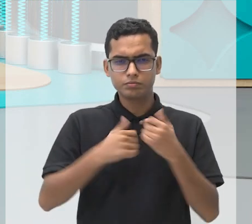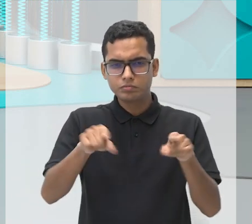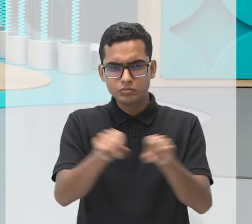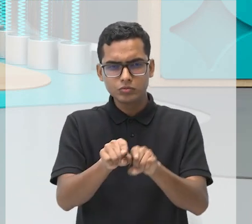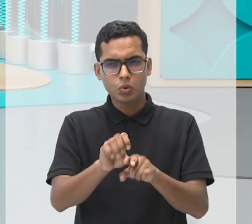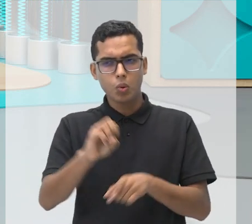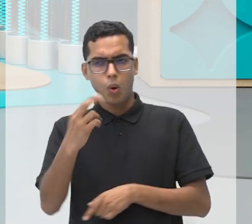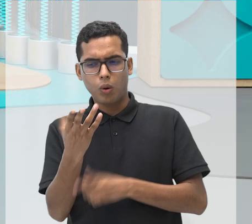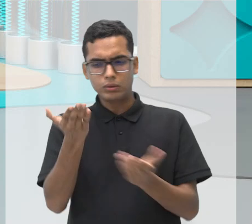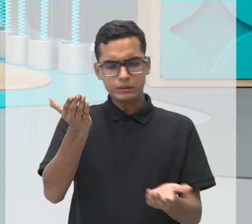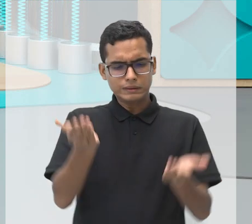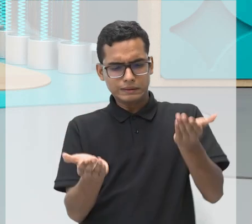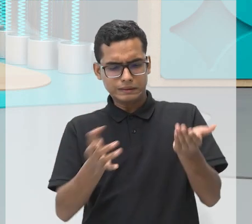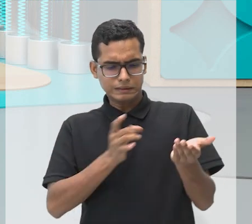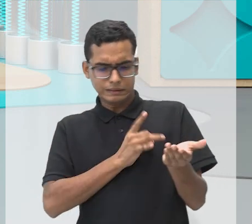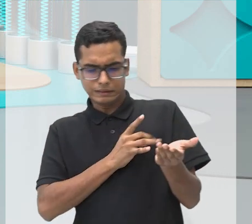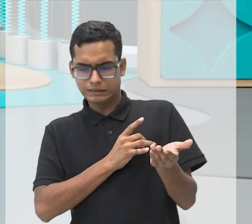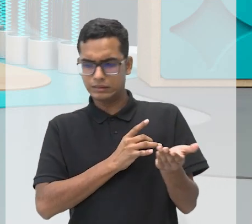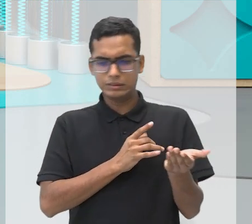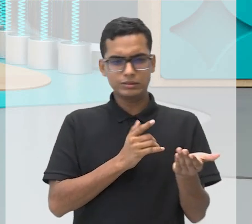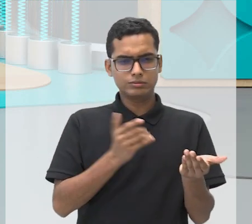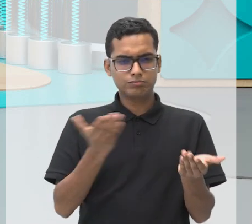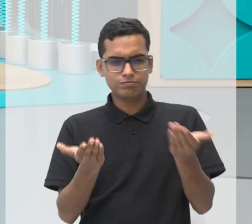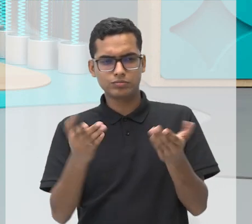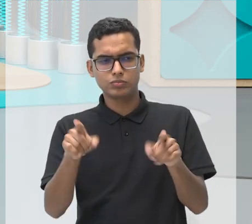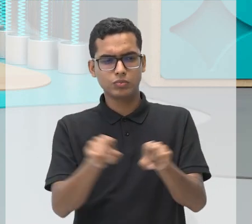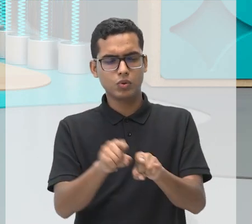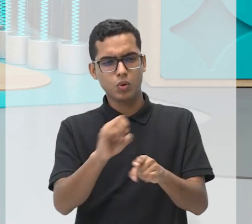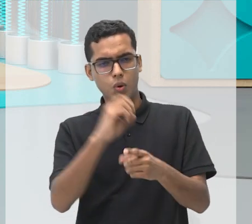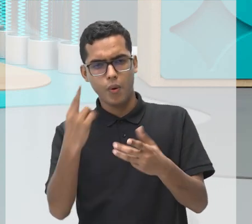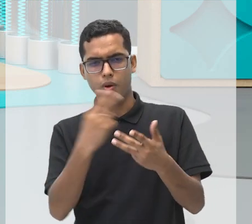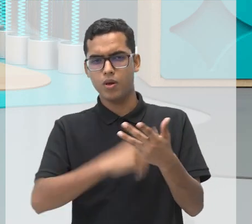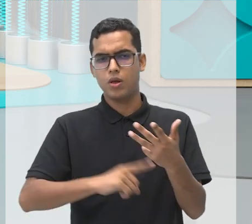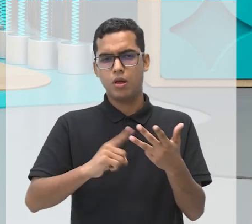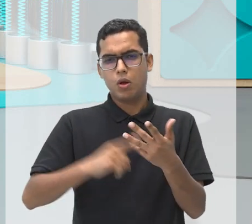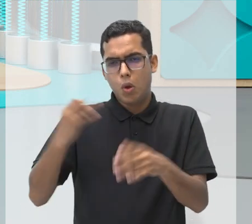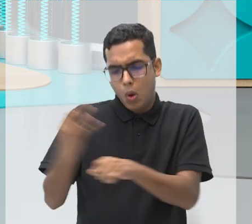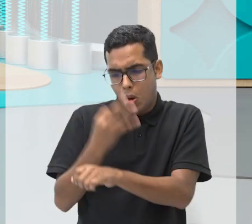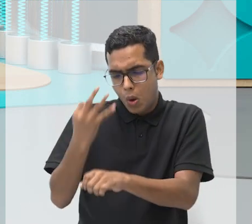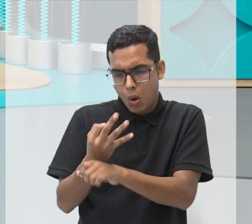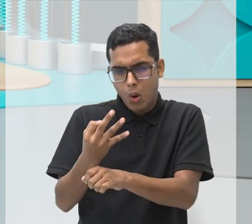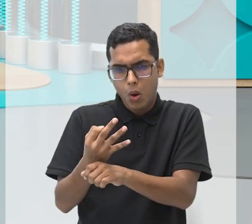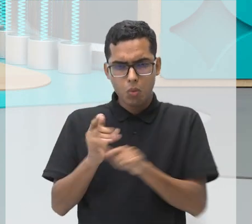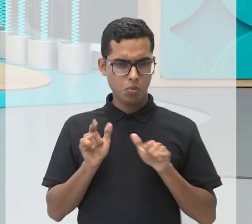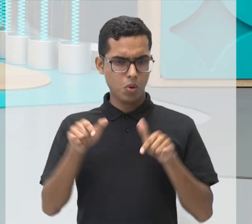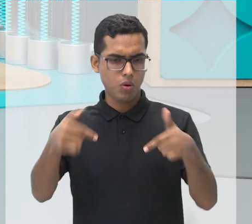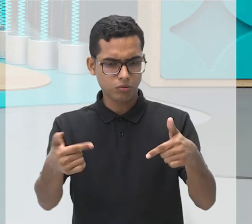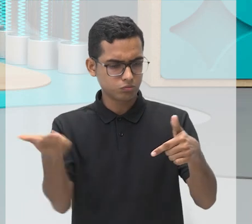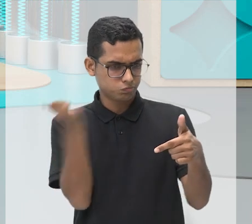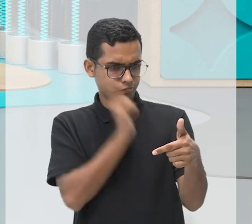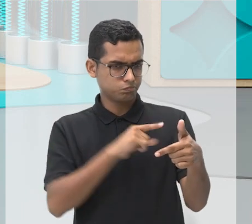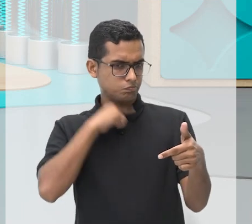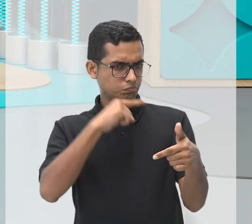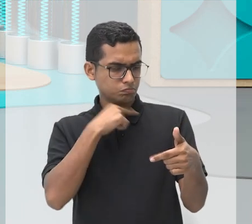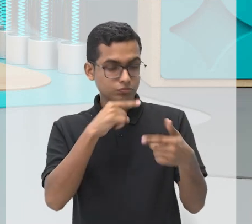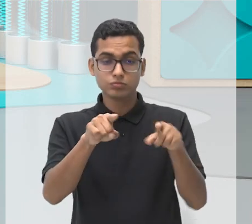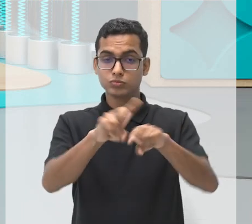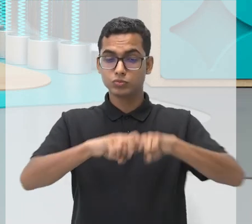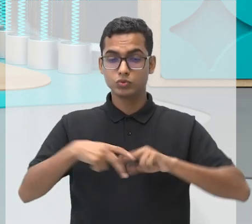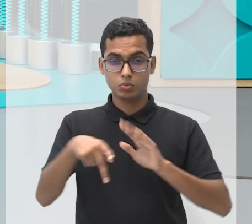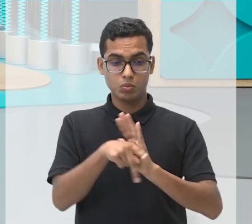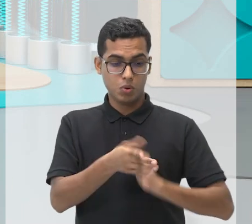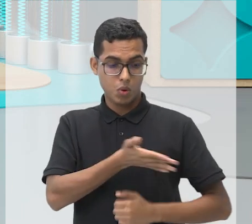que está causando essa elevação da frequência cardíaca? Ou será que eu não tenho resistência para aquela atividade e por isso o meu coração ele já